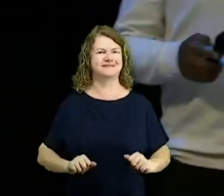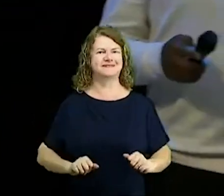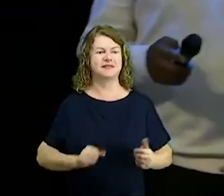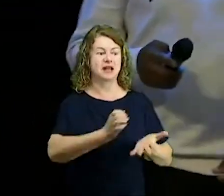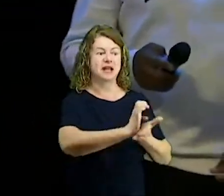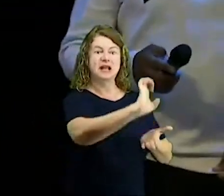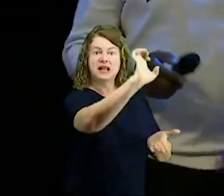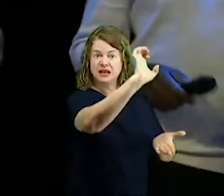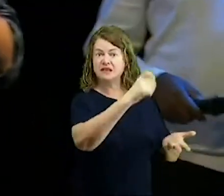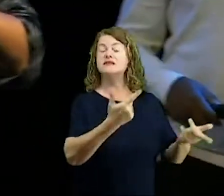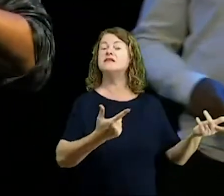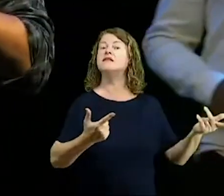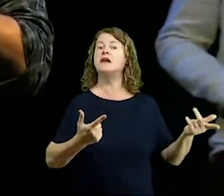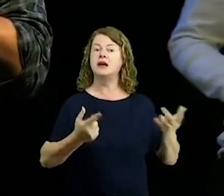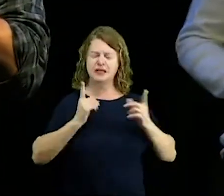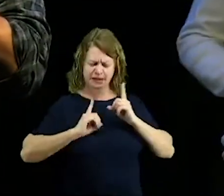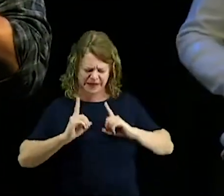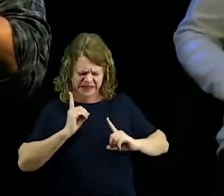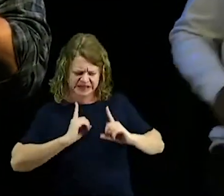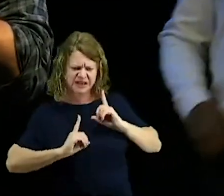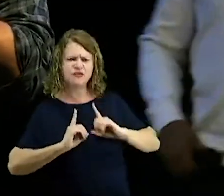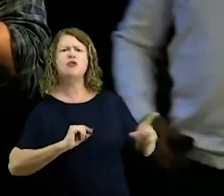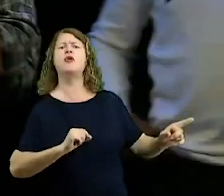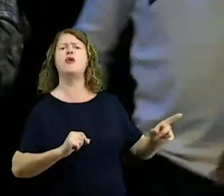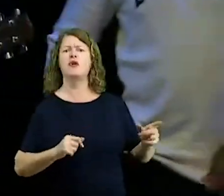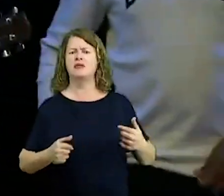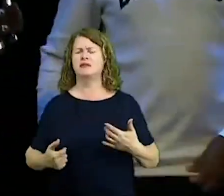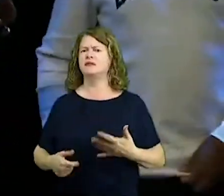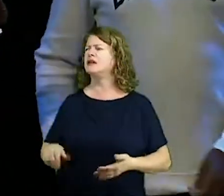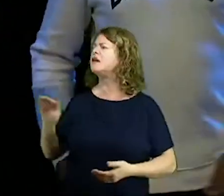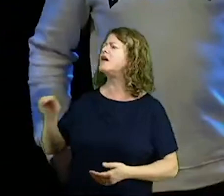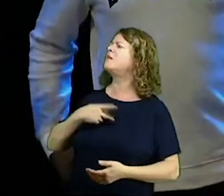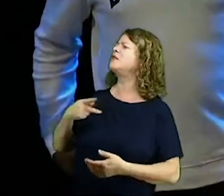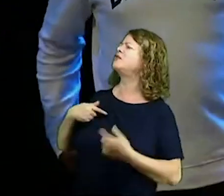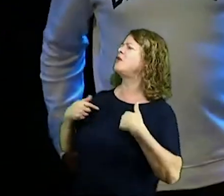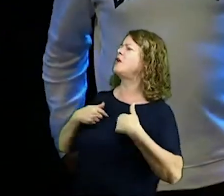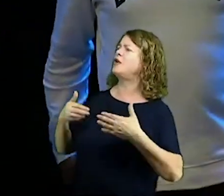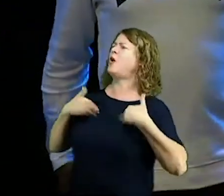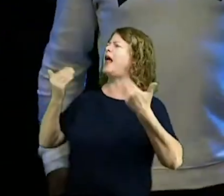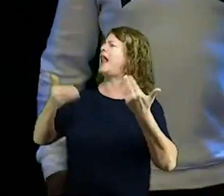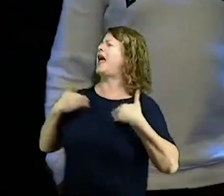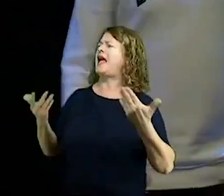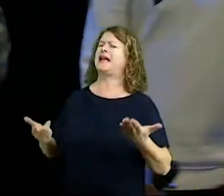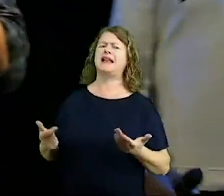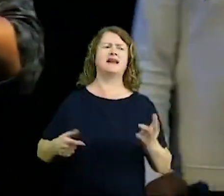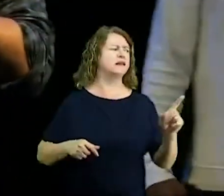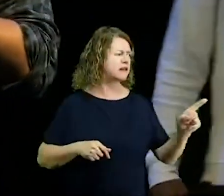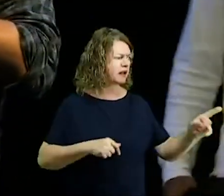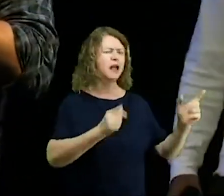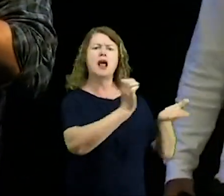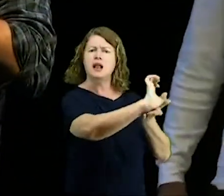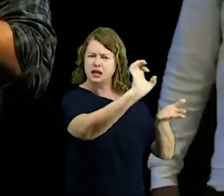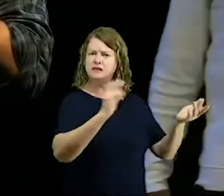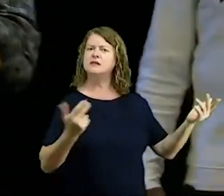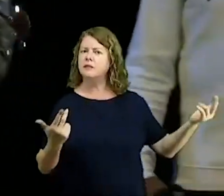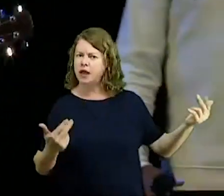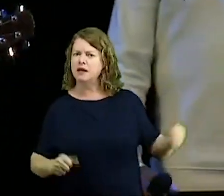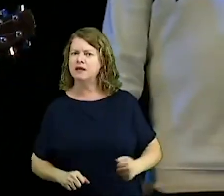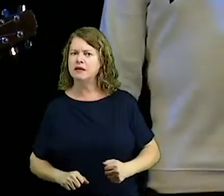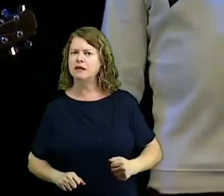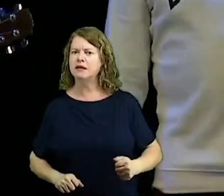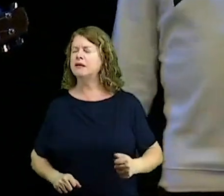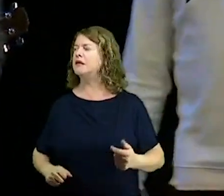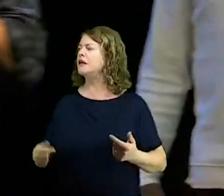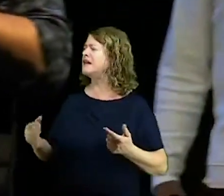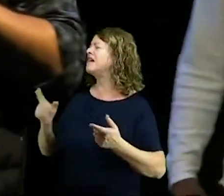ficou depressivo. Pastor, eu estou eufórico. Elias ficou eufórico. Pastor, eu estou feliz aqui. Eu estou